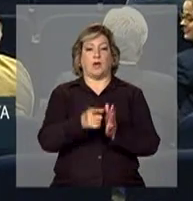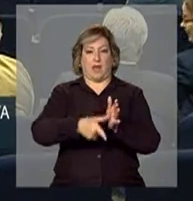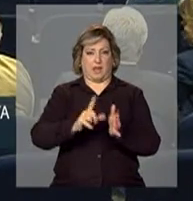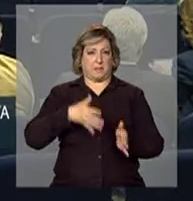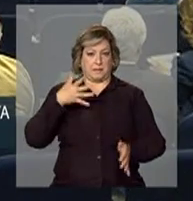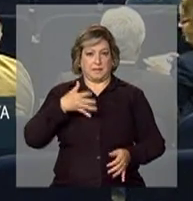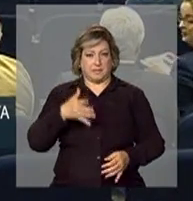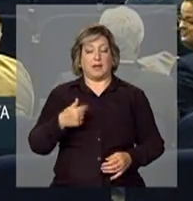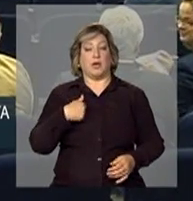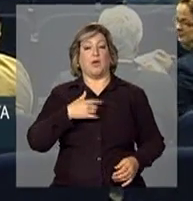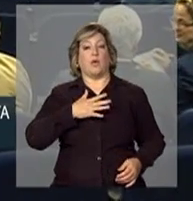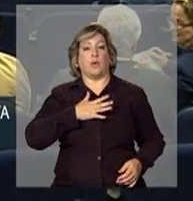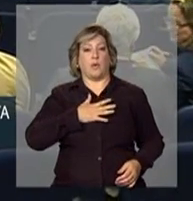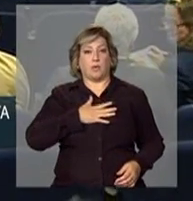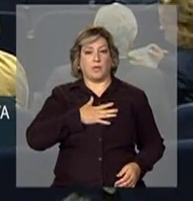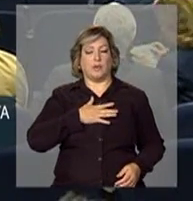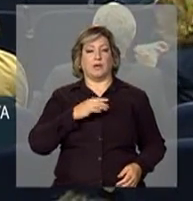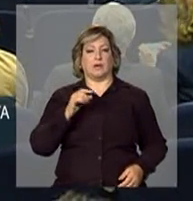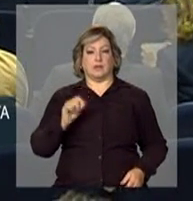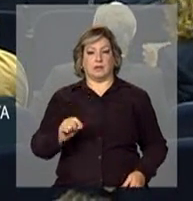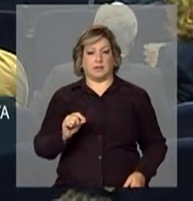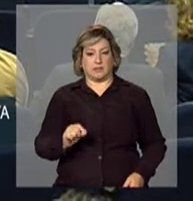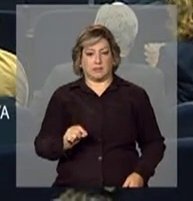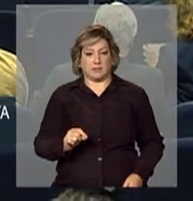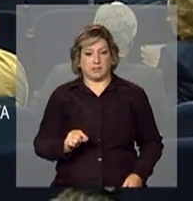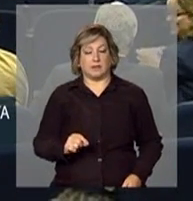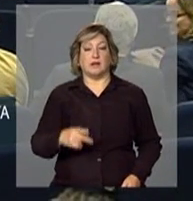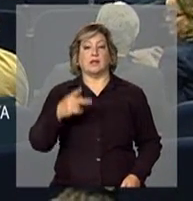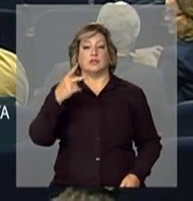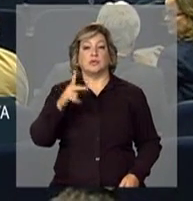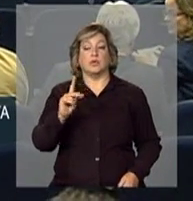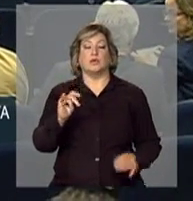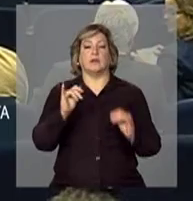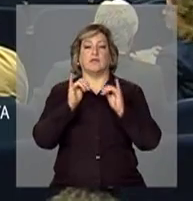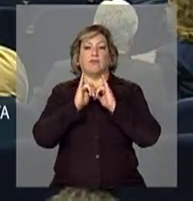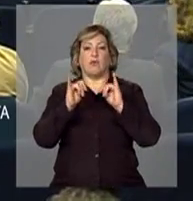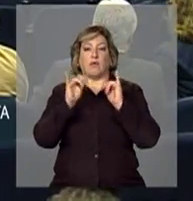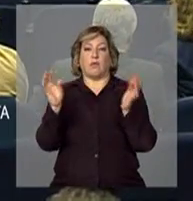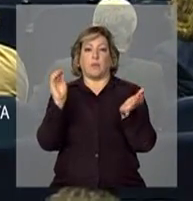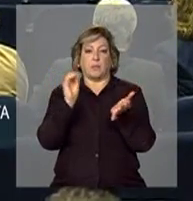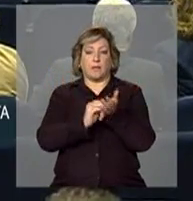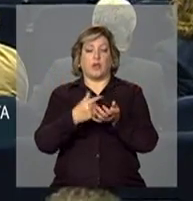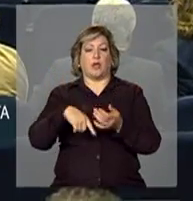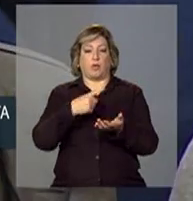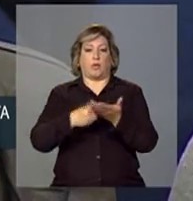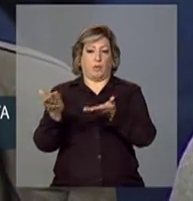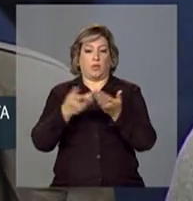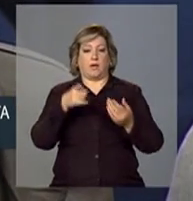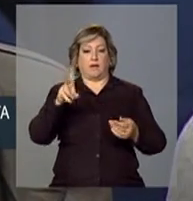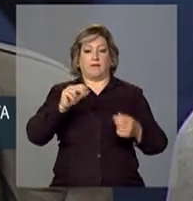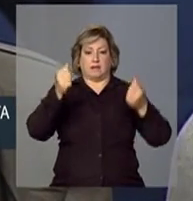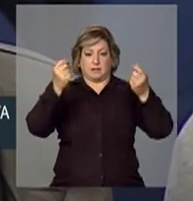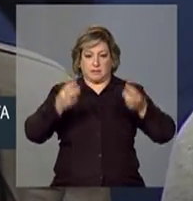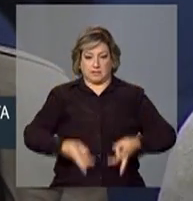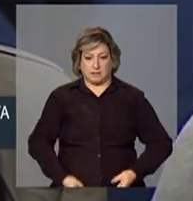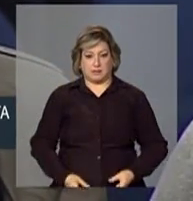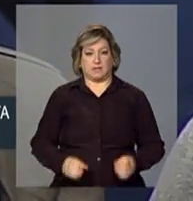Jornalistas, que eu gostaria de deixar os seus dados, porque nós vamos convidá-lo para prestar um